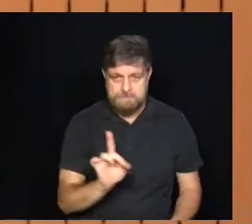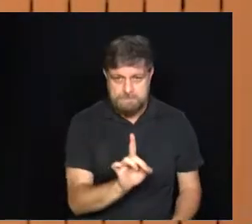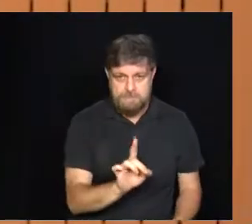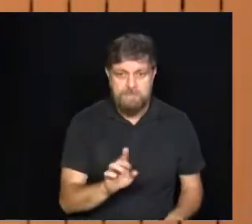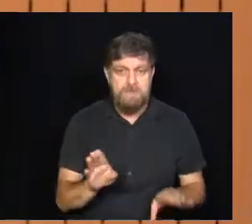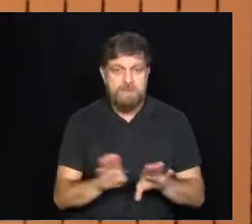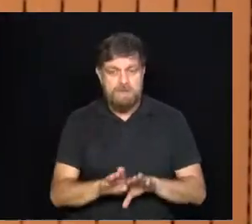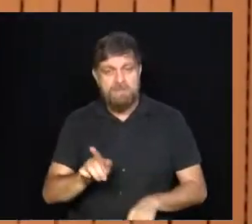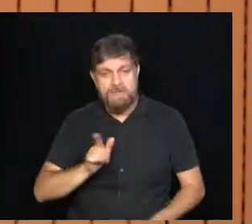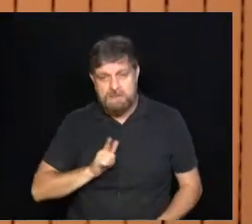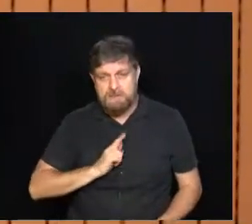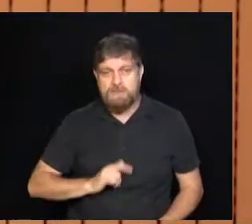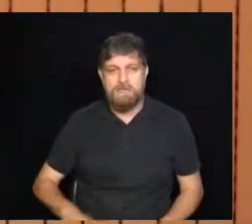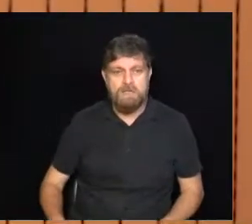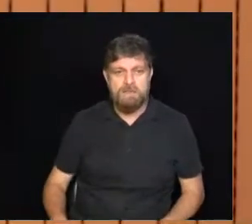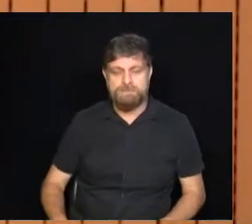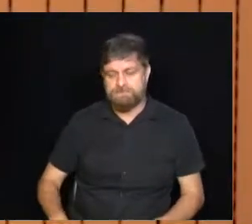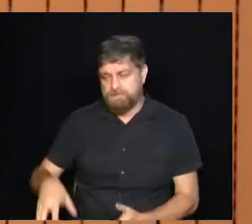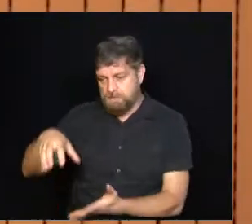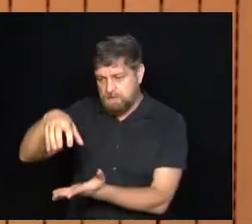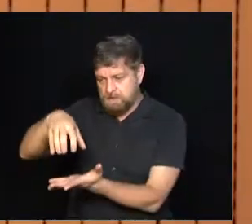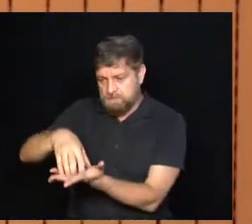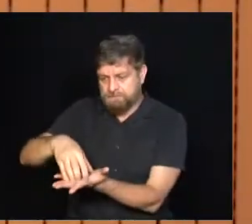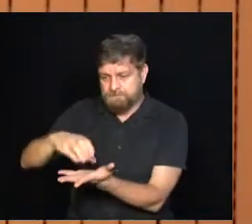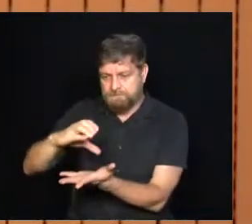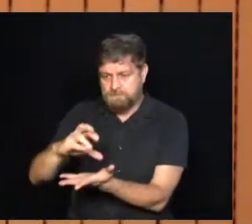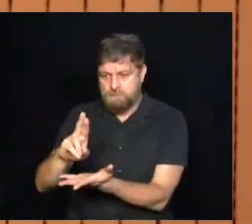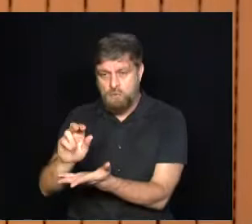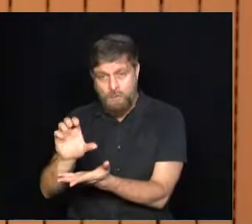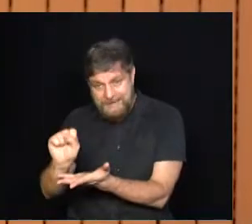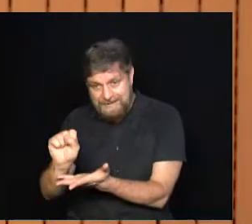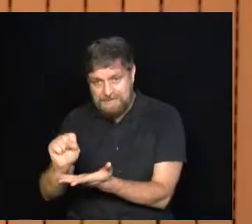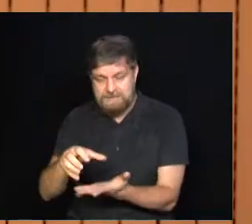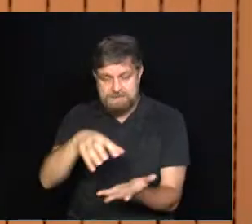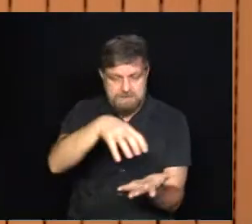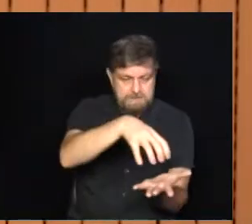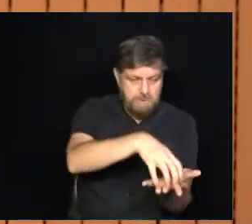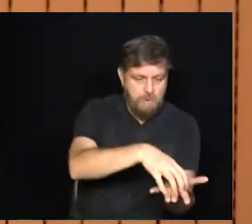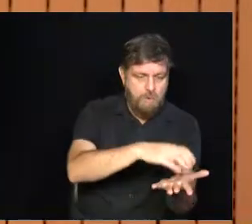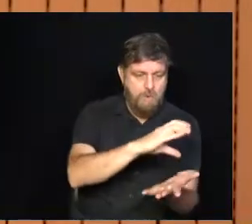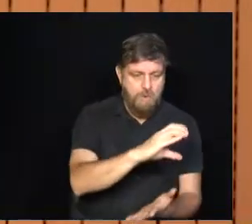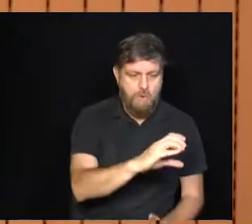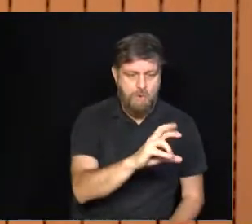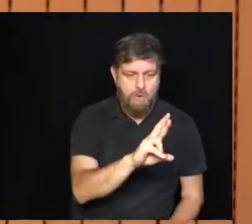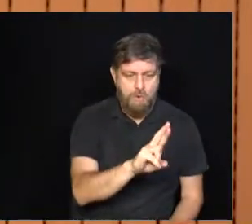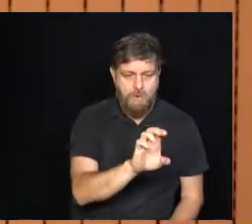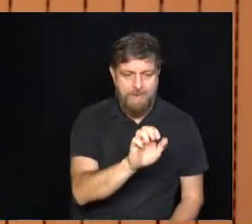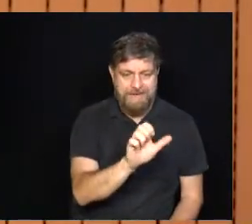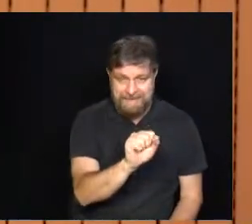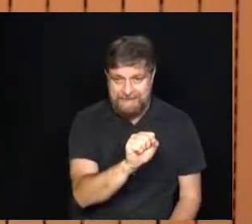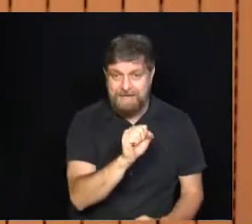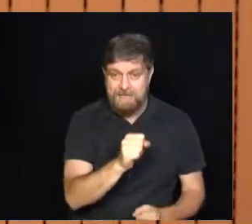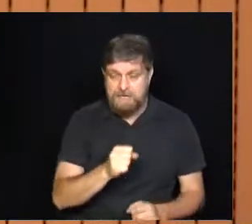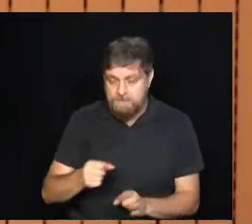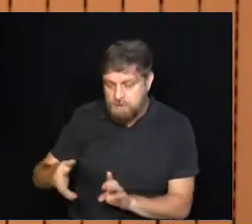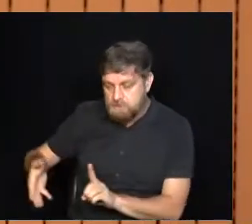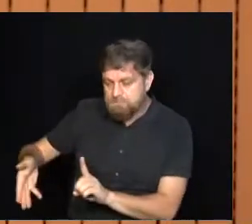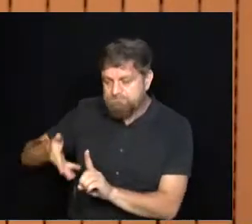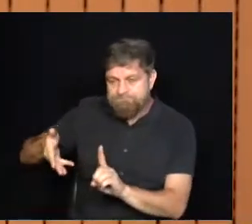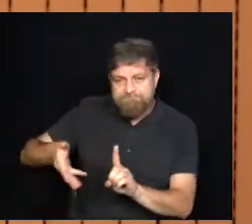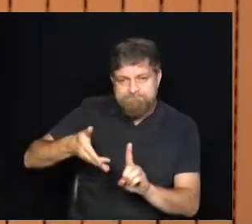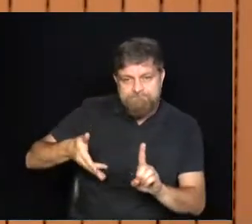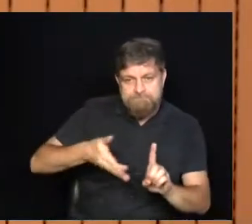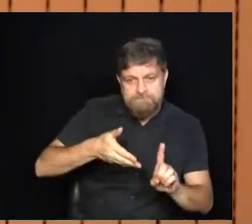recebe também as demandas dos CRAS, dos CREAS. Então, ela pode chegar a qualquer momento, a gente recebe essa mulher. Nós